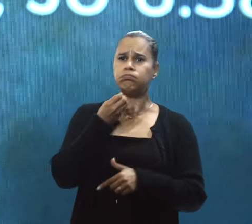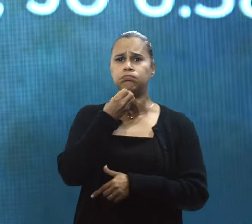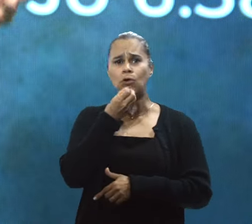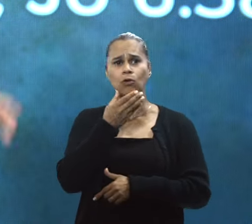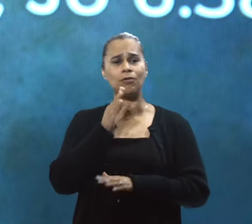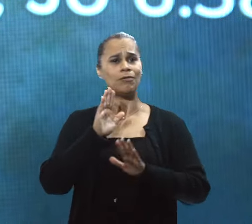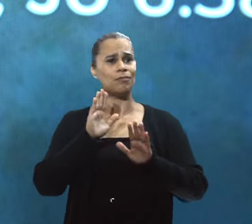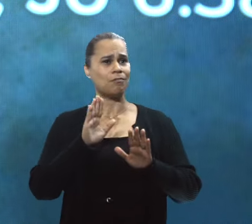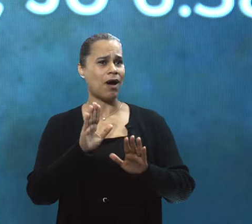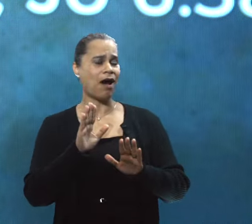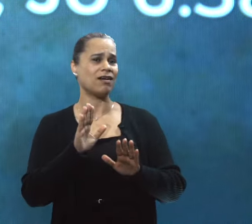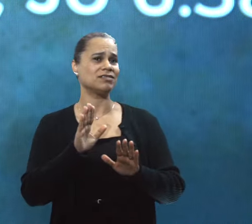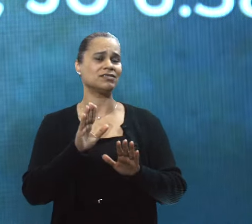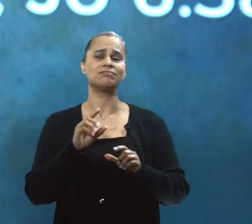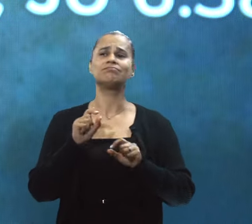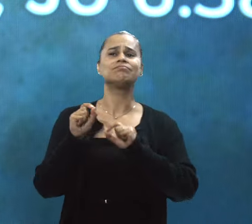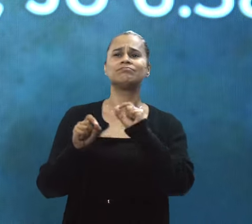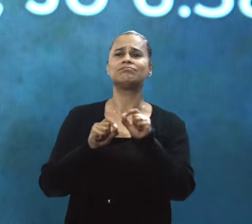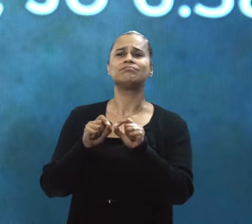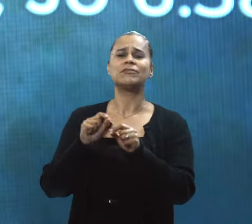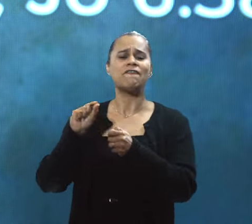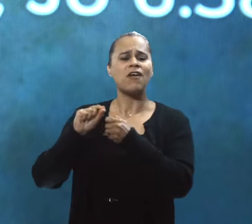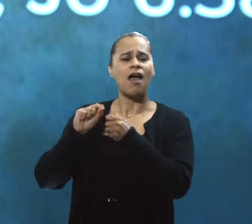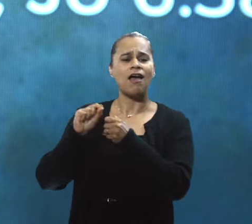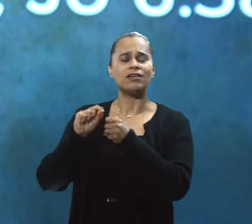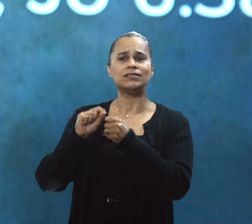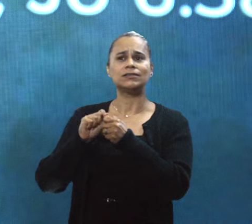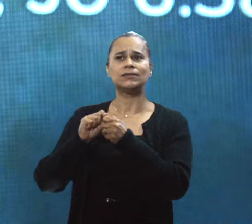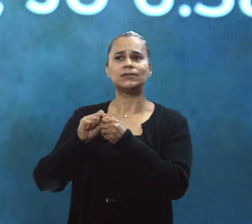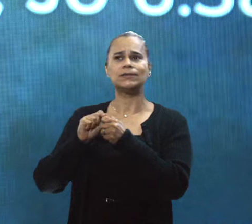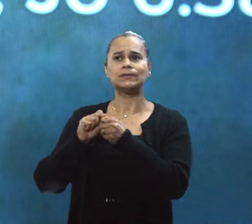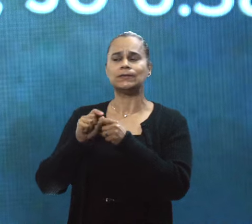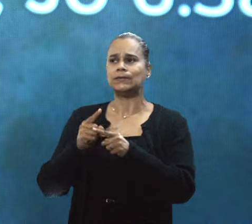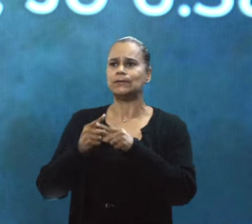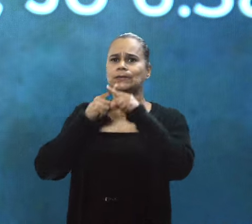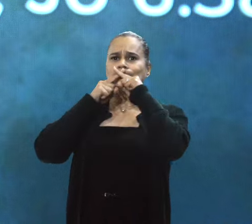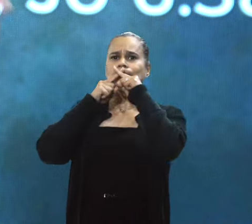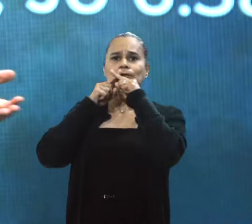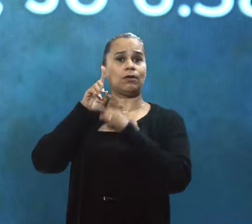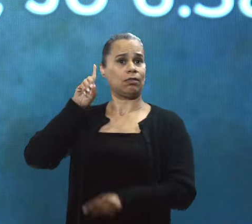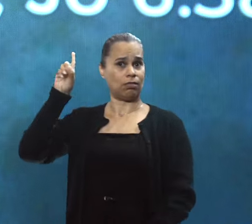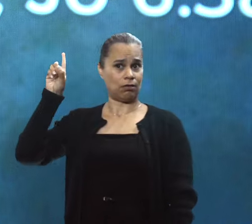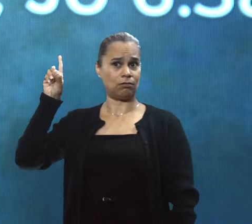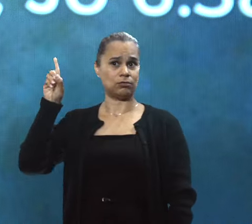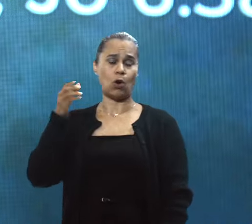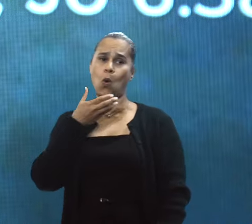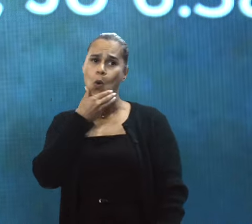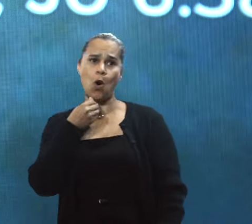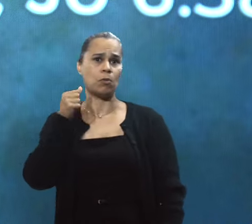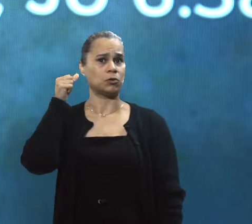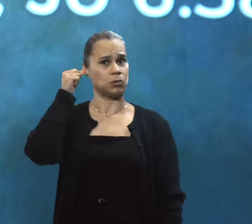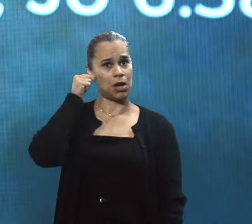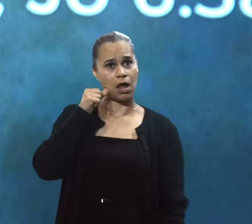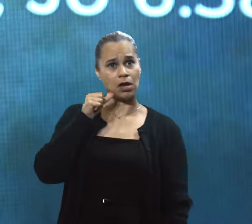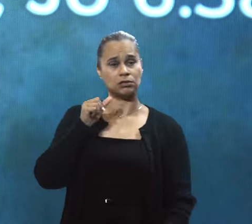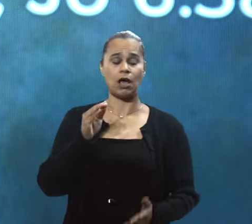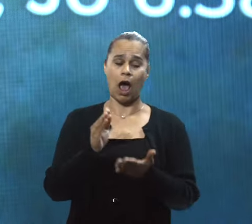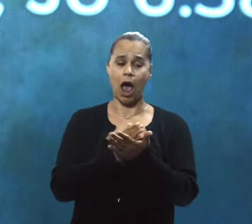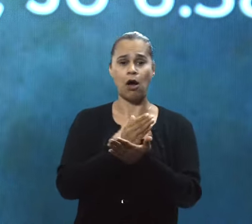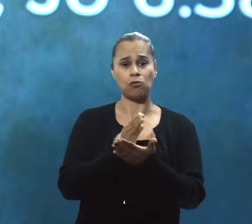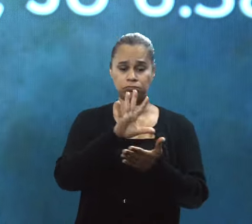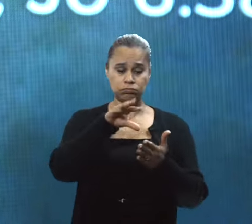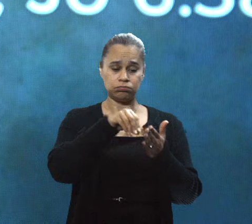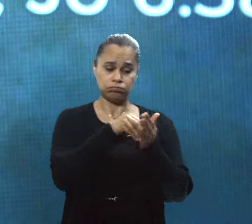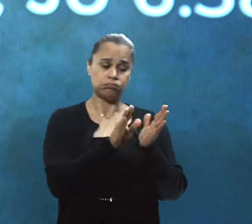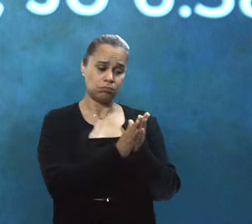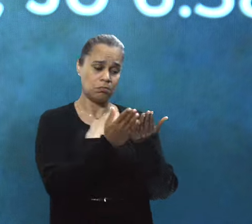censurou Deus dessa forma. Homens, mulheres, alguns que a Bíblia até exalta. E eu fico